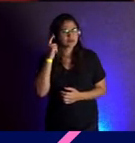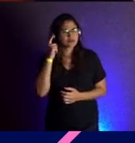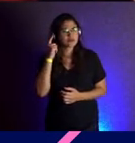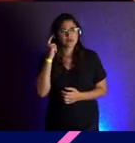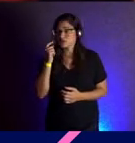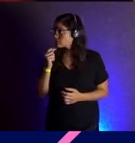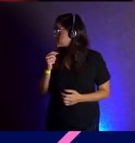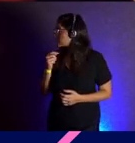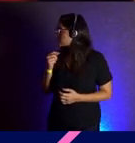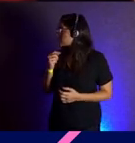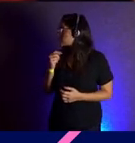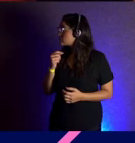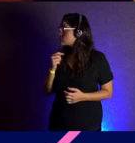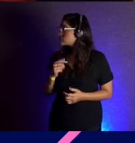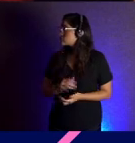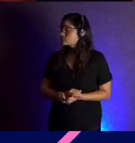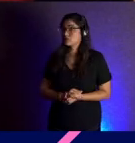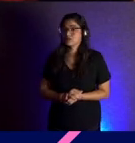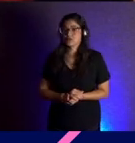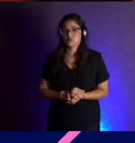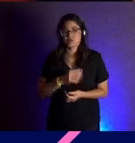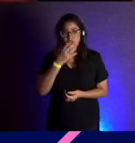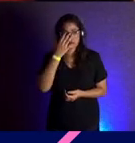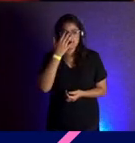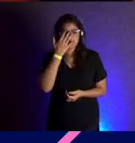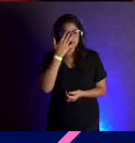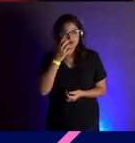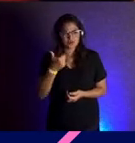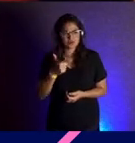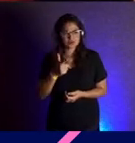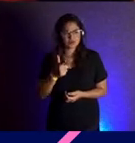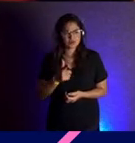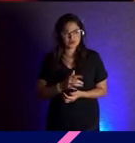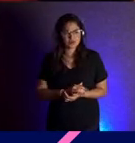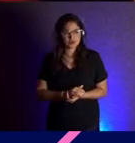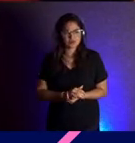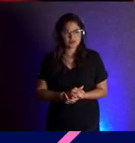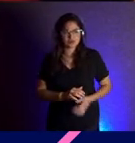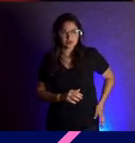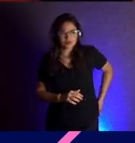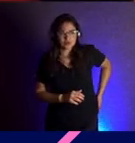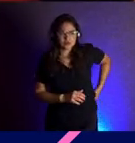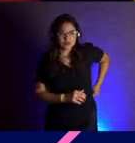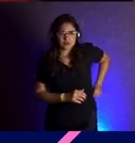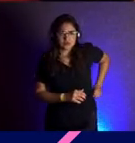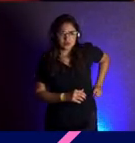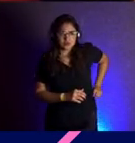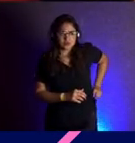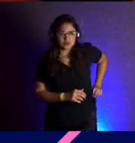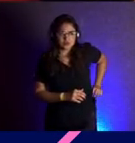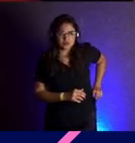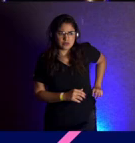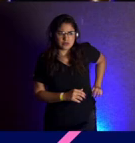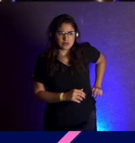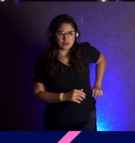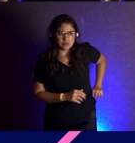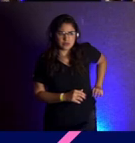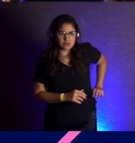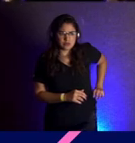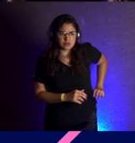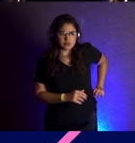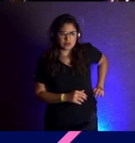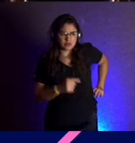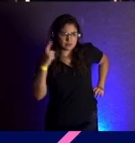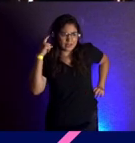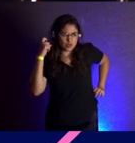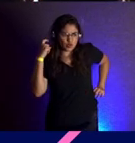são ocupados por pessoas que são invisibilizadas durante muito tempo e fazer essa conexão com